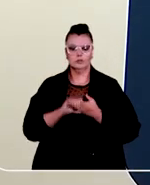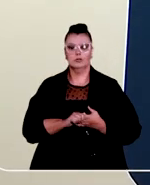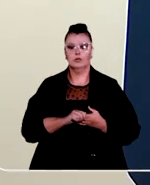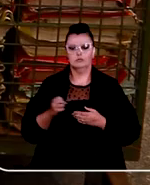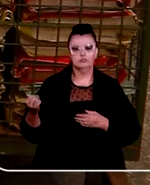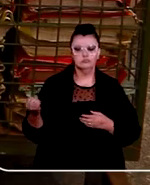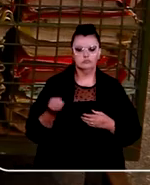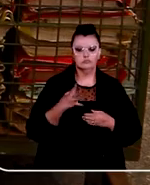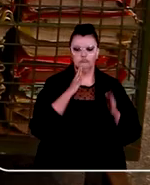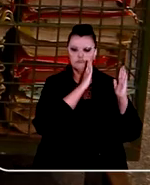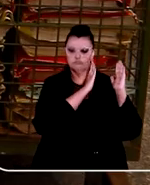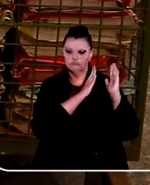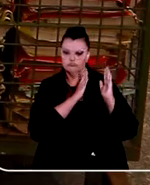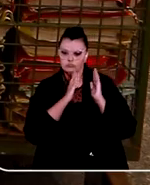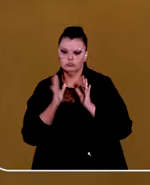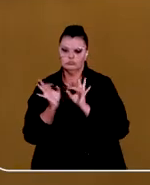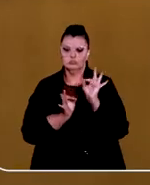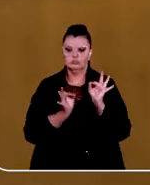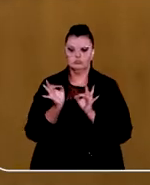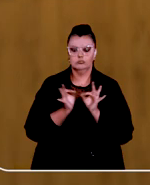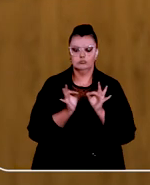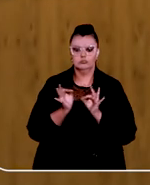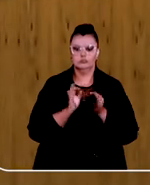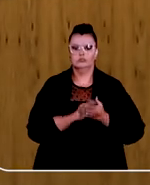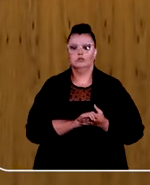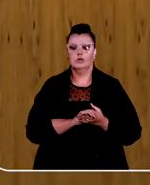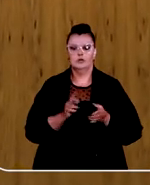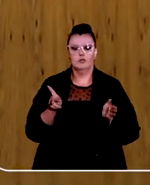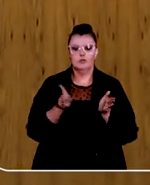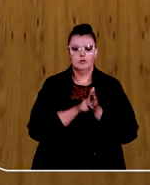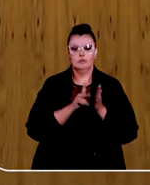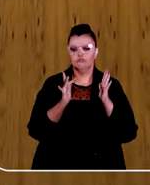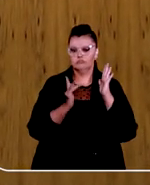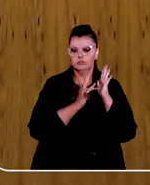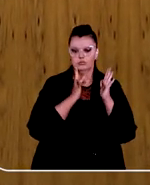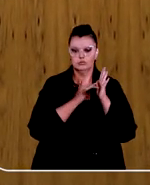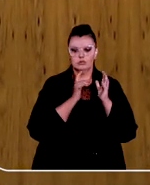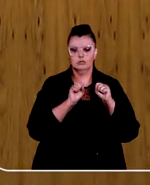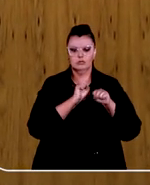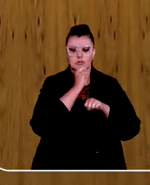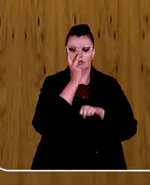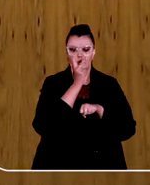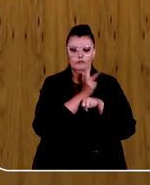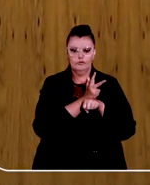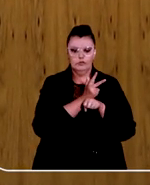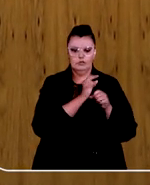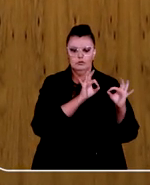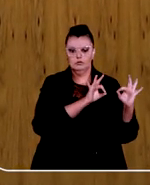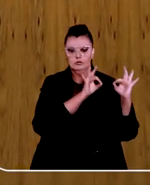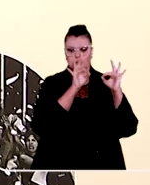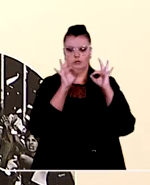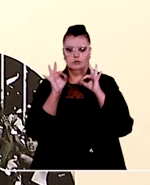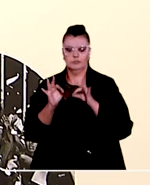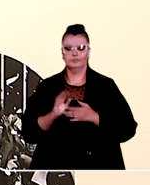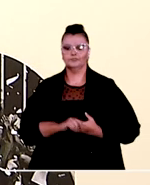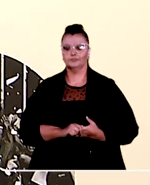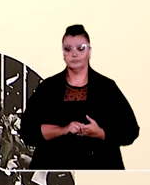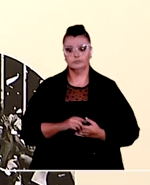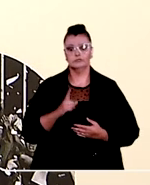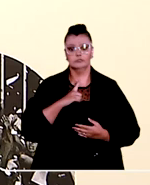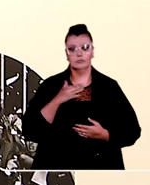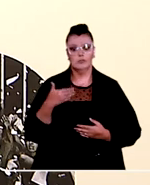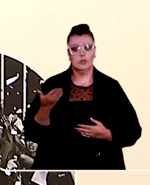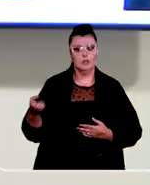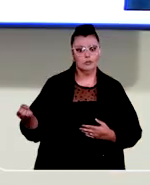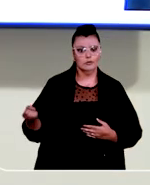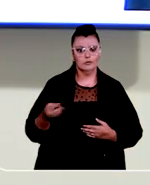permanente e outra temporária o antigo Museu do tribunal foi revitalizado e transformado no STJ memória o acervo